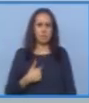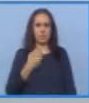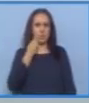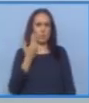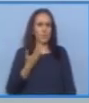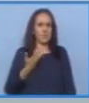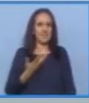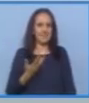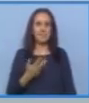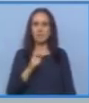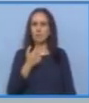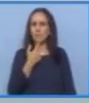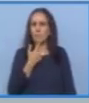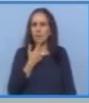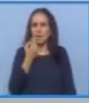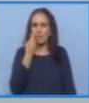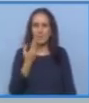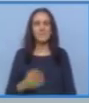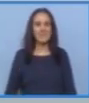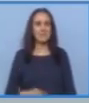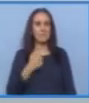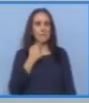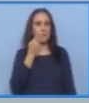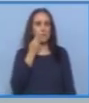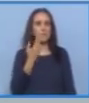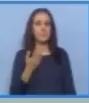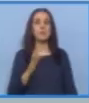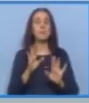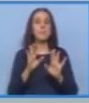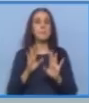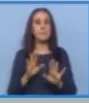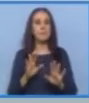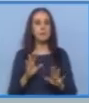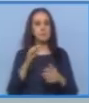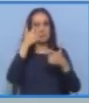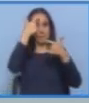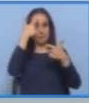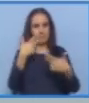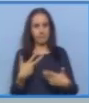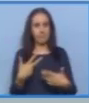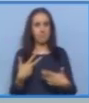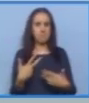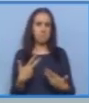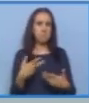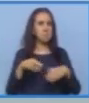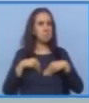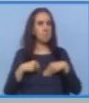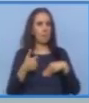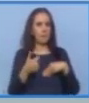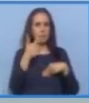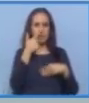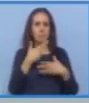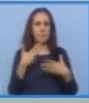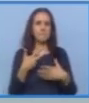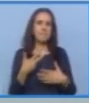Como é que é possível? Como é que é possível? No entanto, é uma surpresa que é bem recebida. A maior parte das